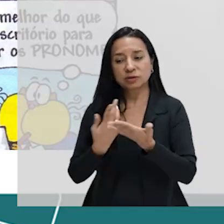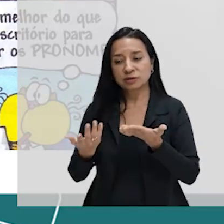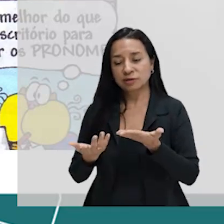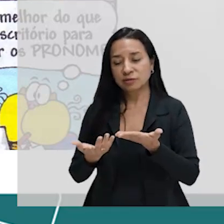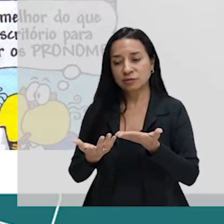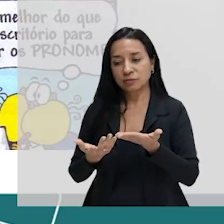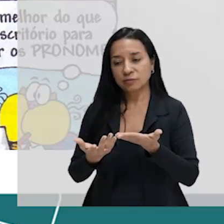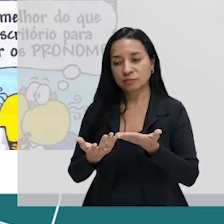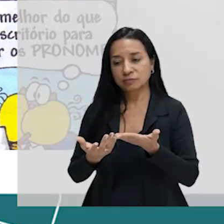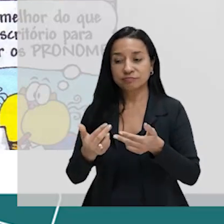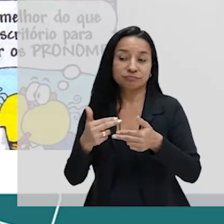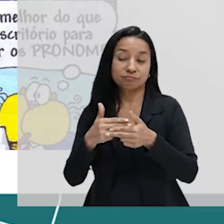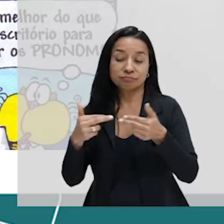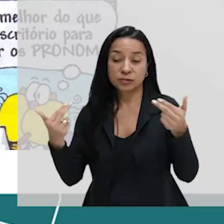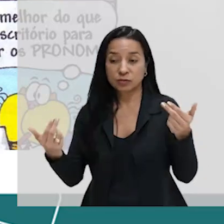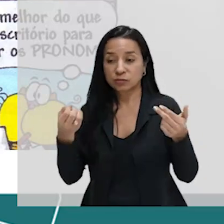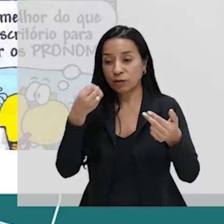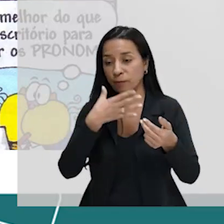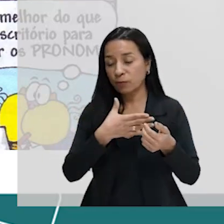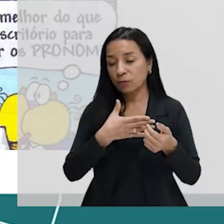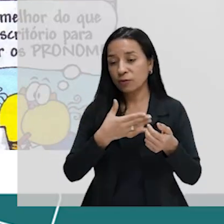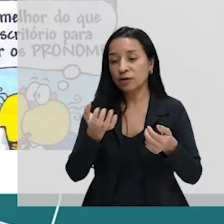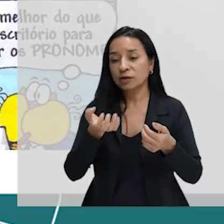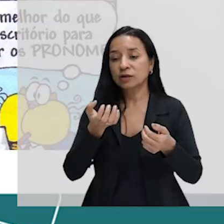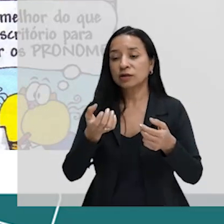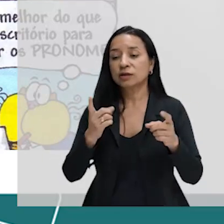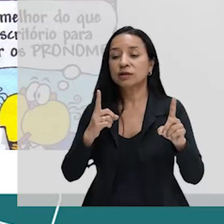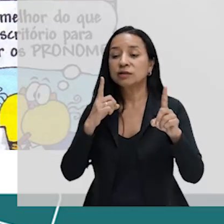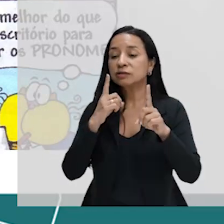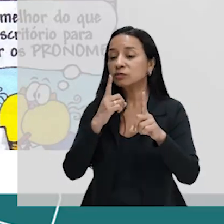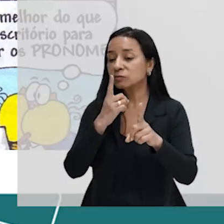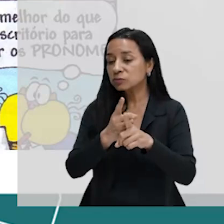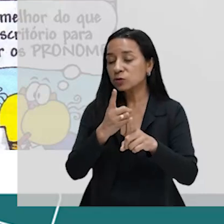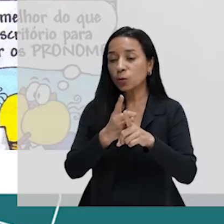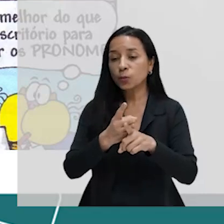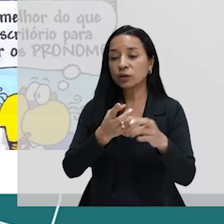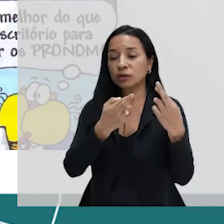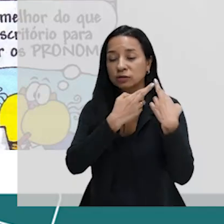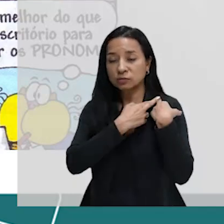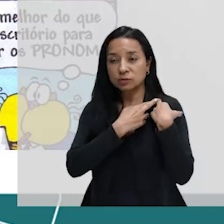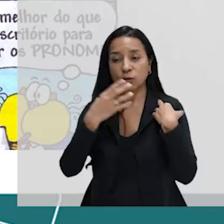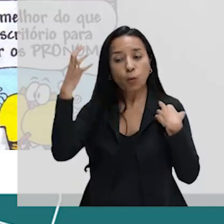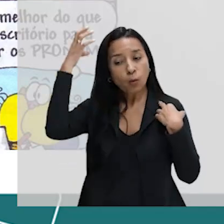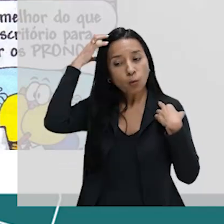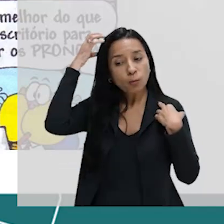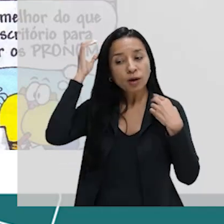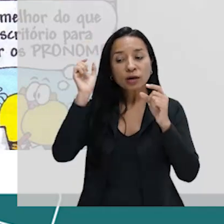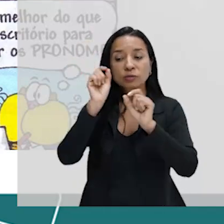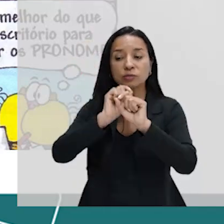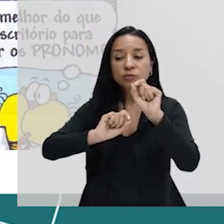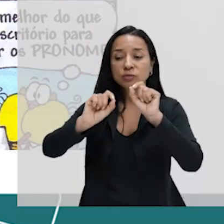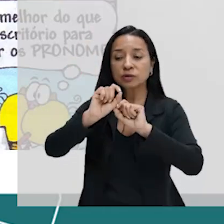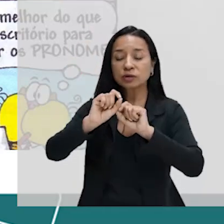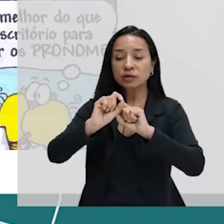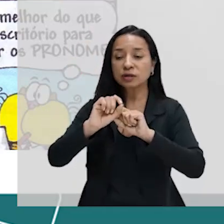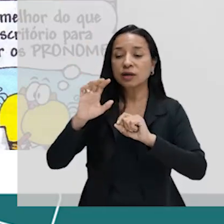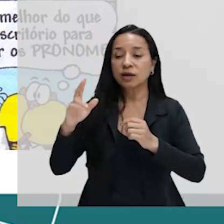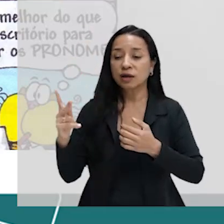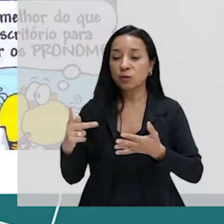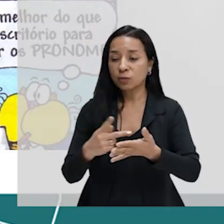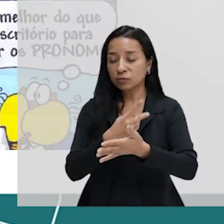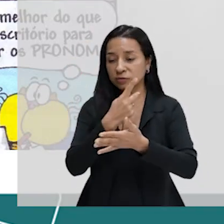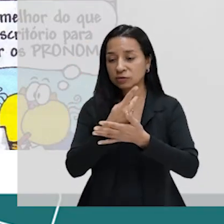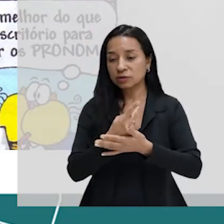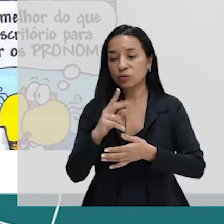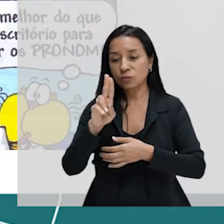coisa boa, né? E eles estão querendo encontrar o responsável, o culpado por aquilo que aconteceu. Aí eles vão utilizando os pronomes, né?